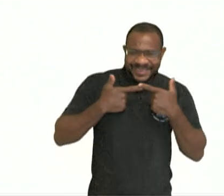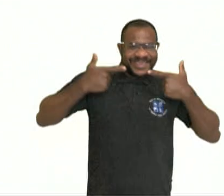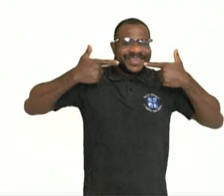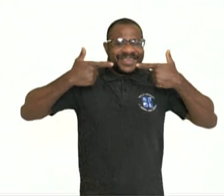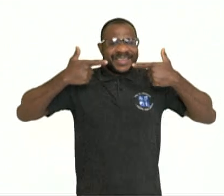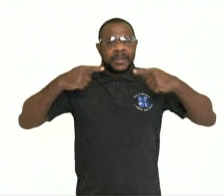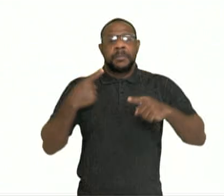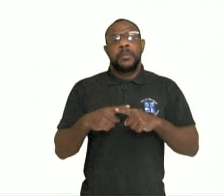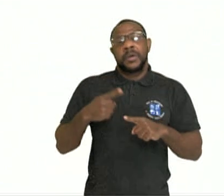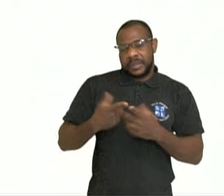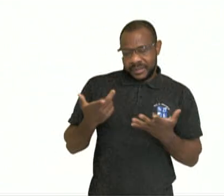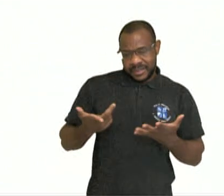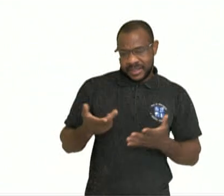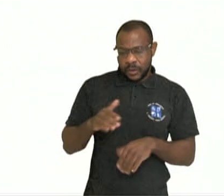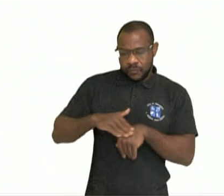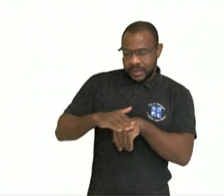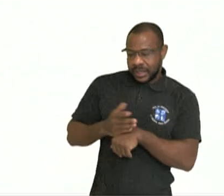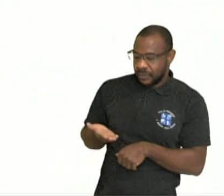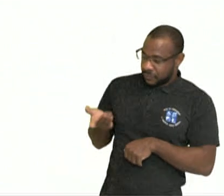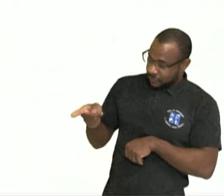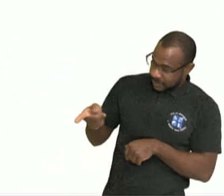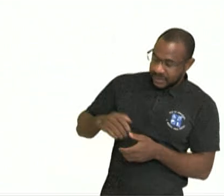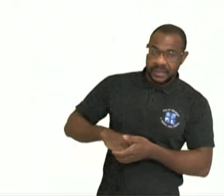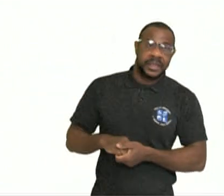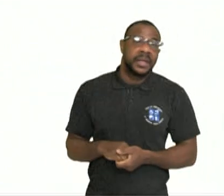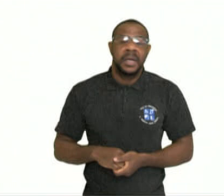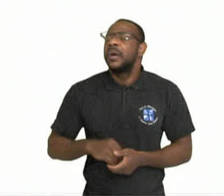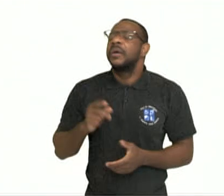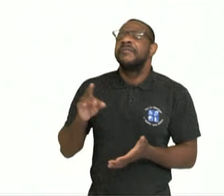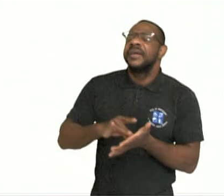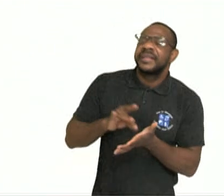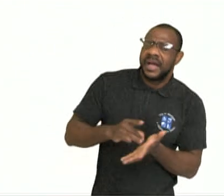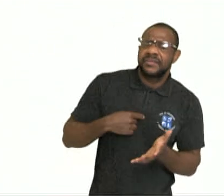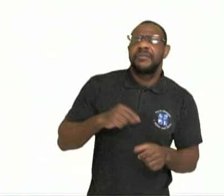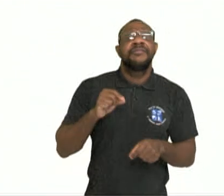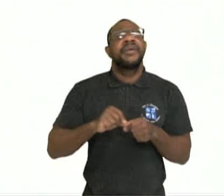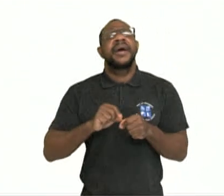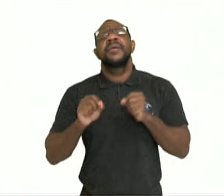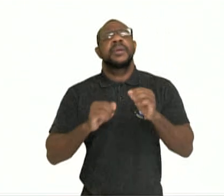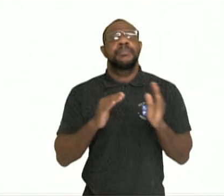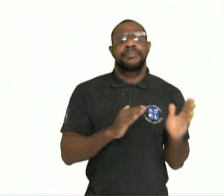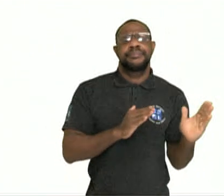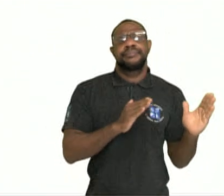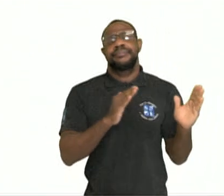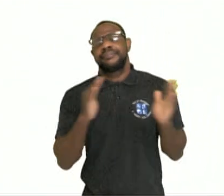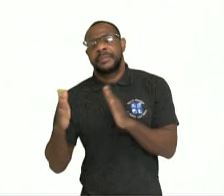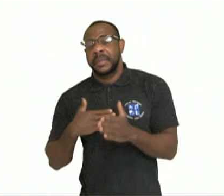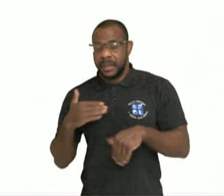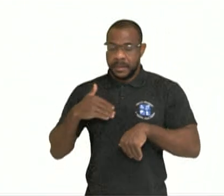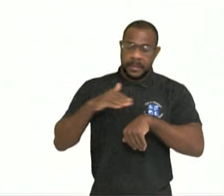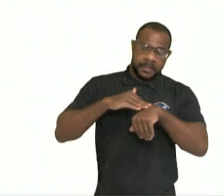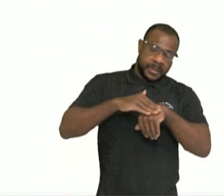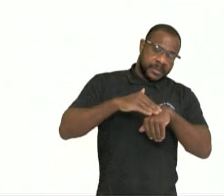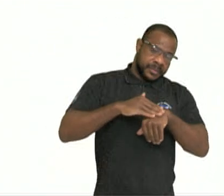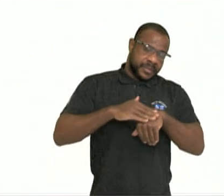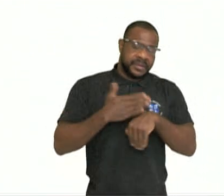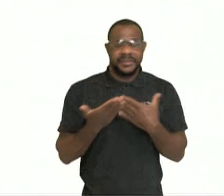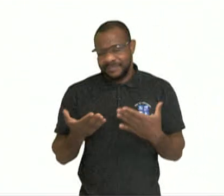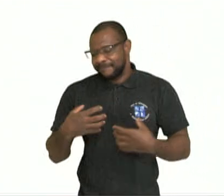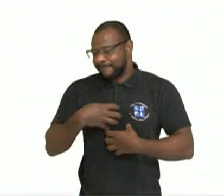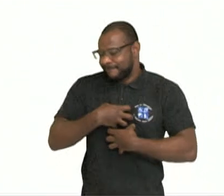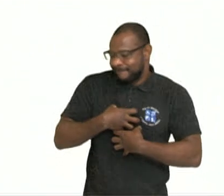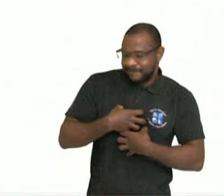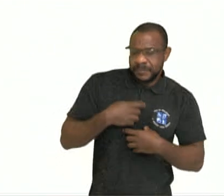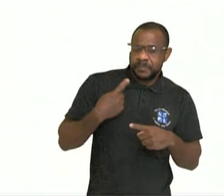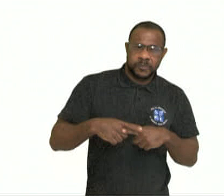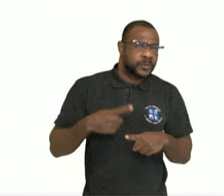ter conversado consigo. É verdade que falei o tempo todo, mas as minhas conversas são cômodas, porque